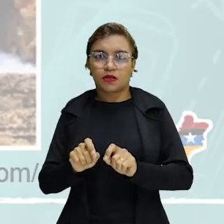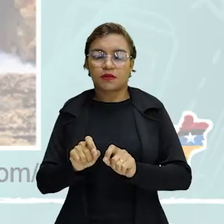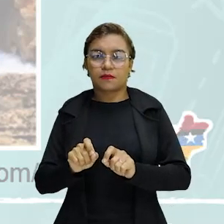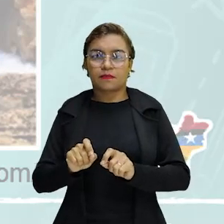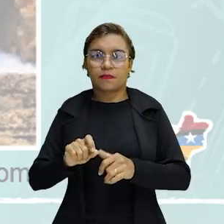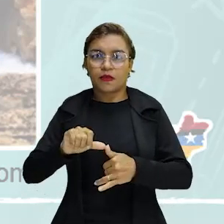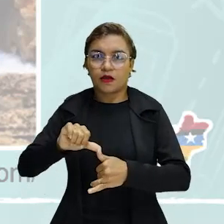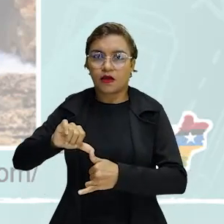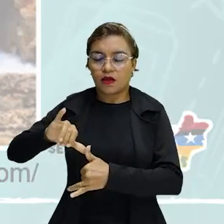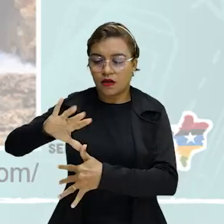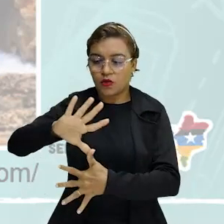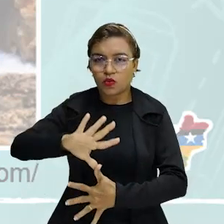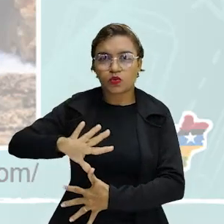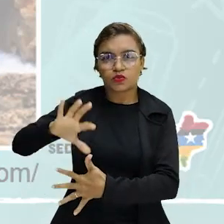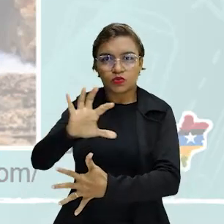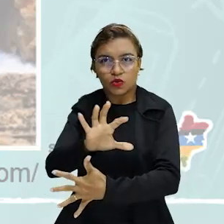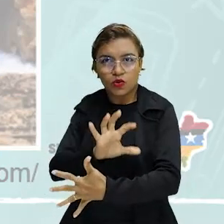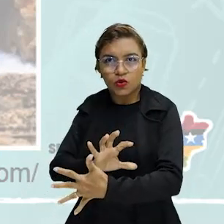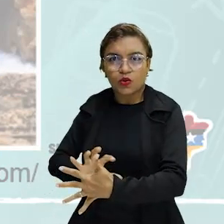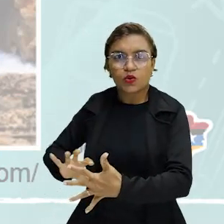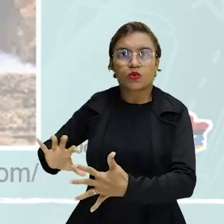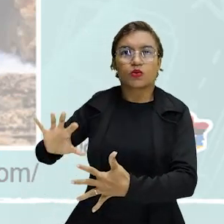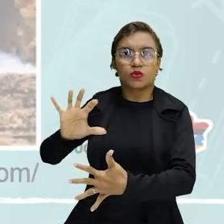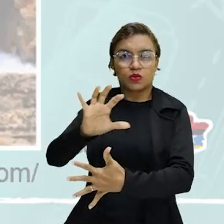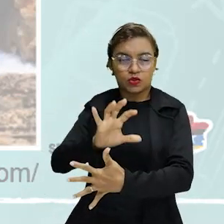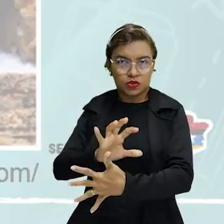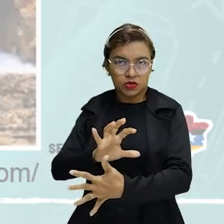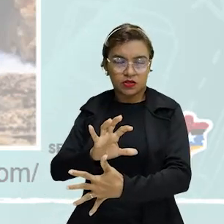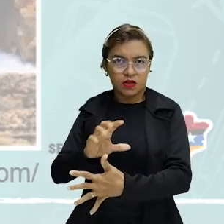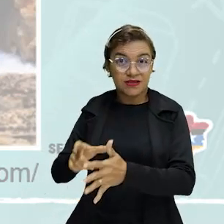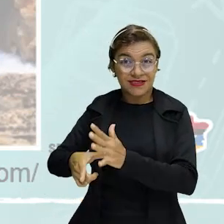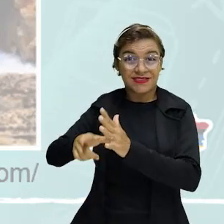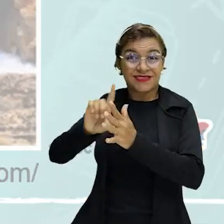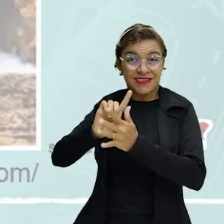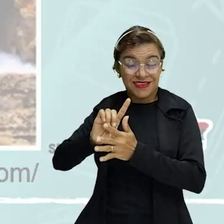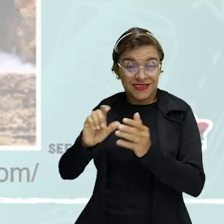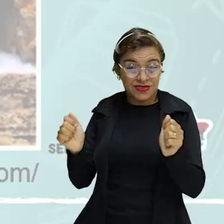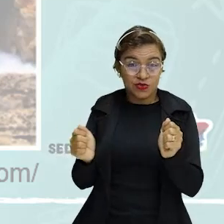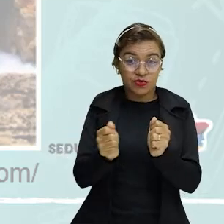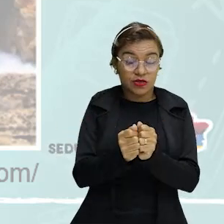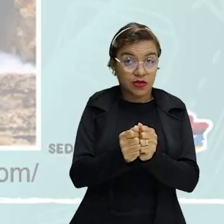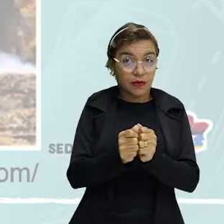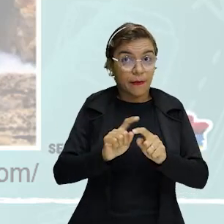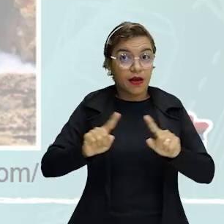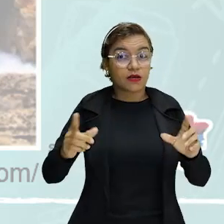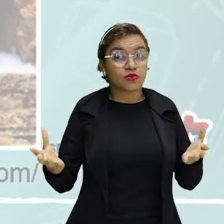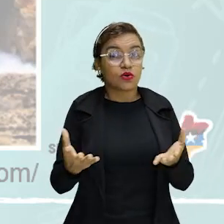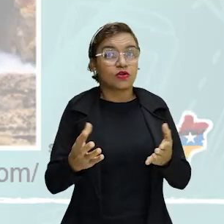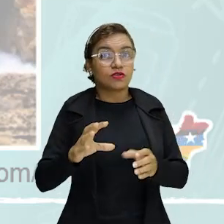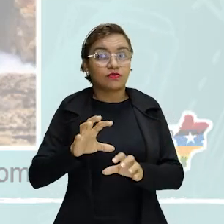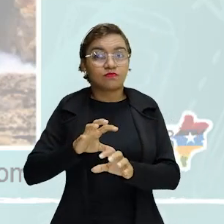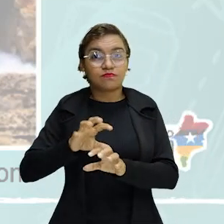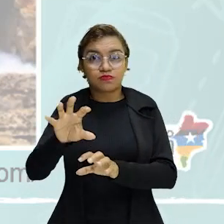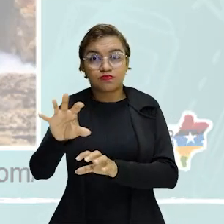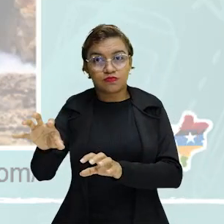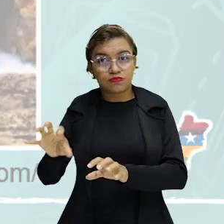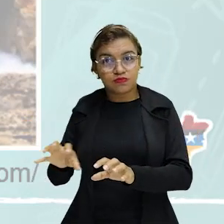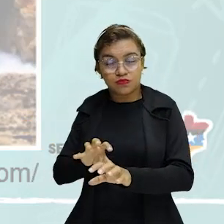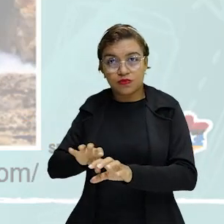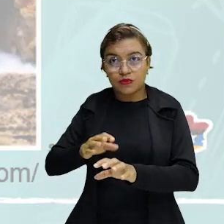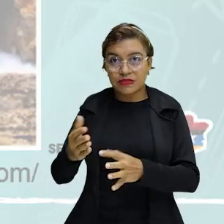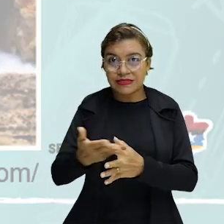exemplo, um dia estiveram unidos e hoje estão separados devido às forças de convecção, né, a famosa aí, teoria da